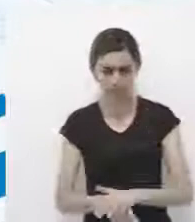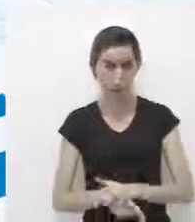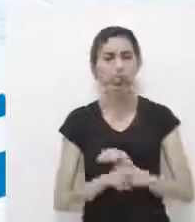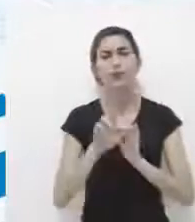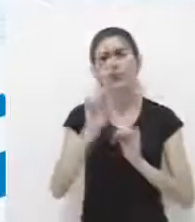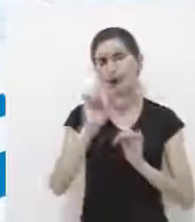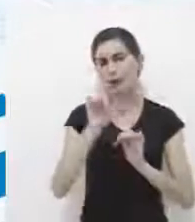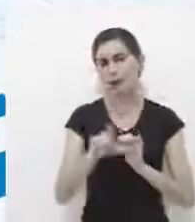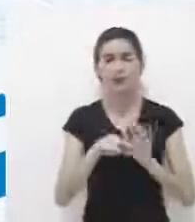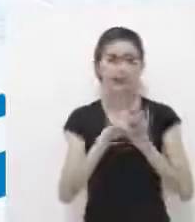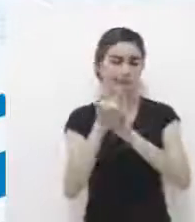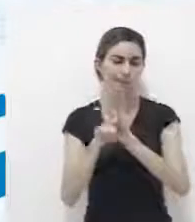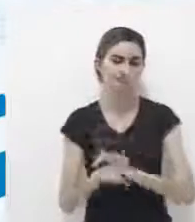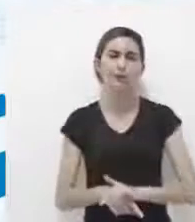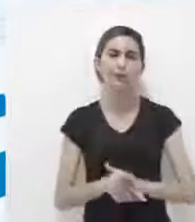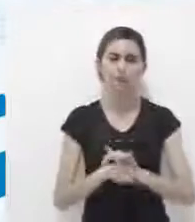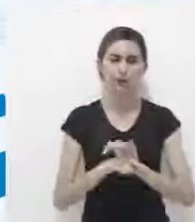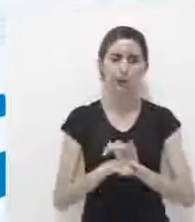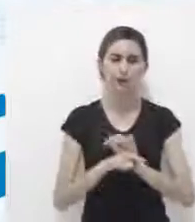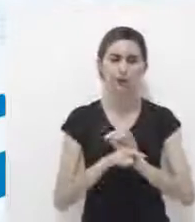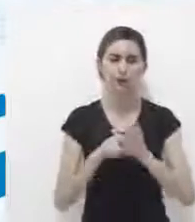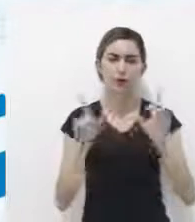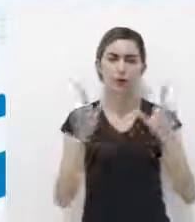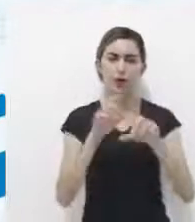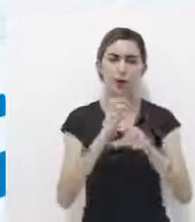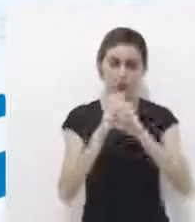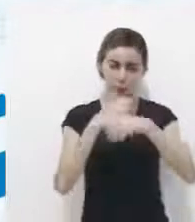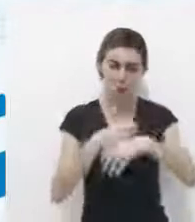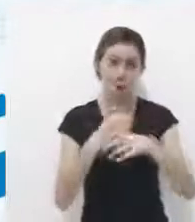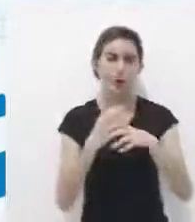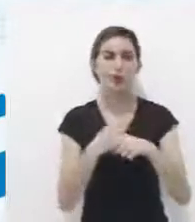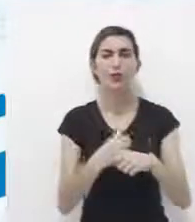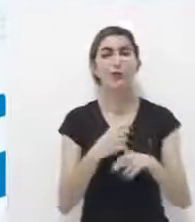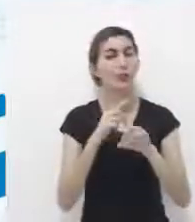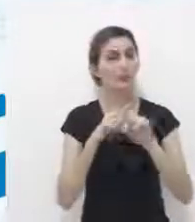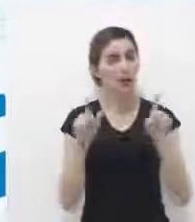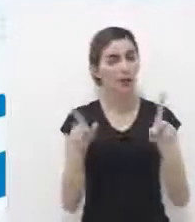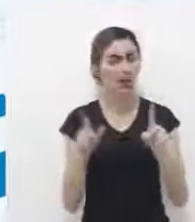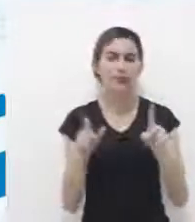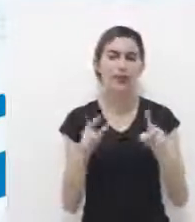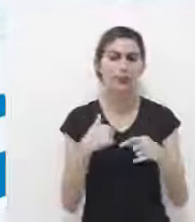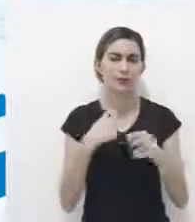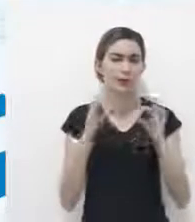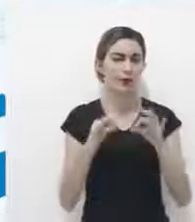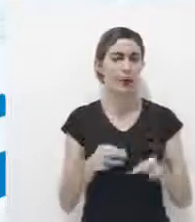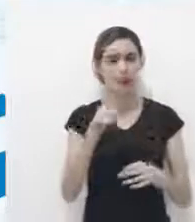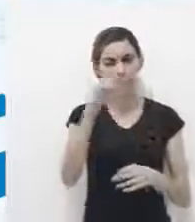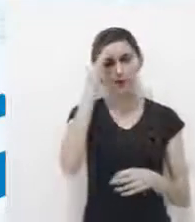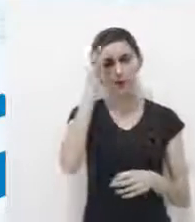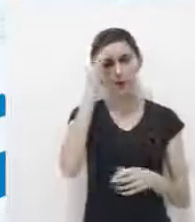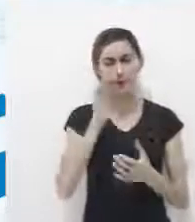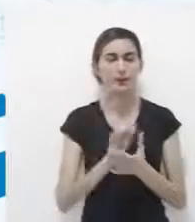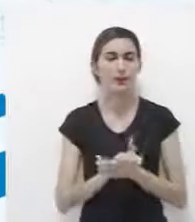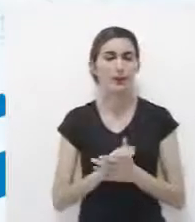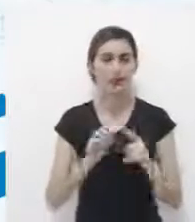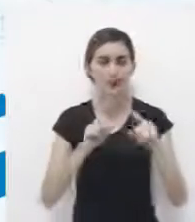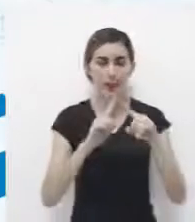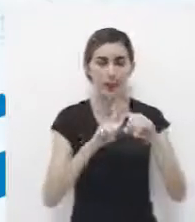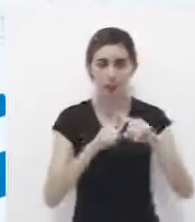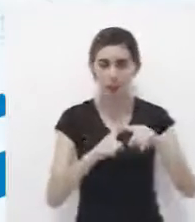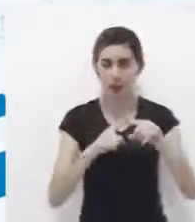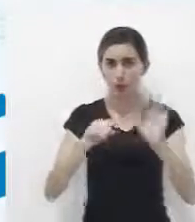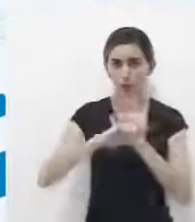uma análise real aqui e analisar isso algebricamente. Eu não vou por esse caminho, mas eu tenho certeza que você está compreendendo